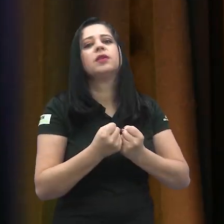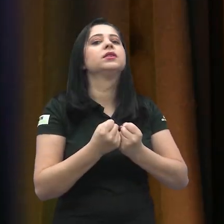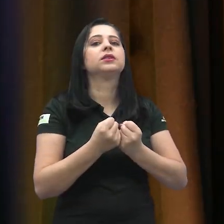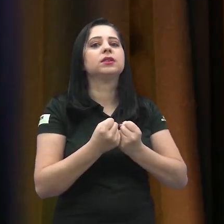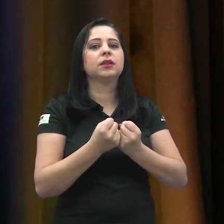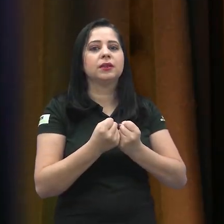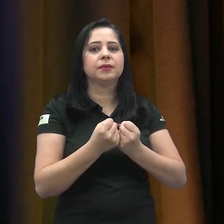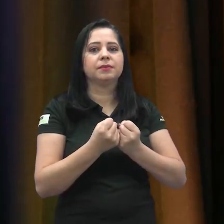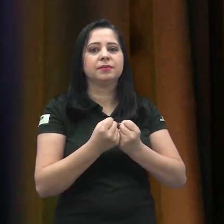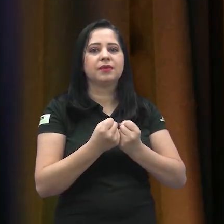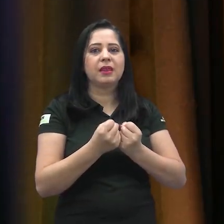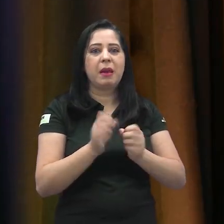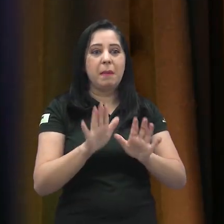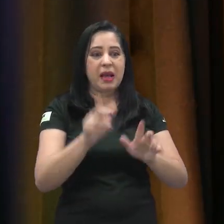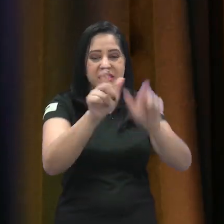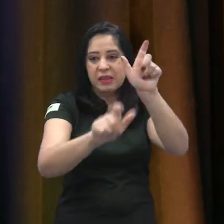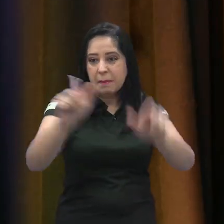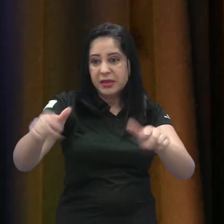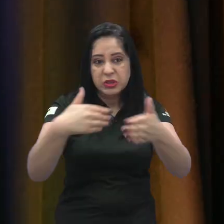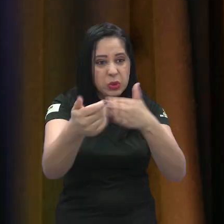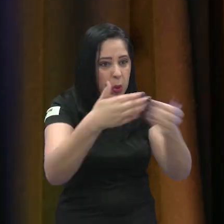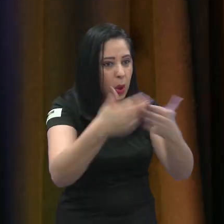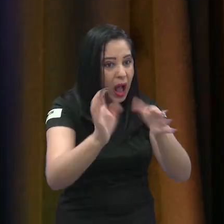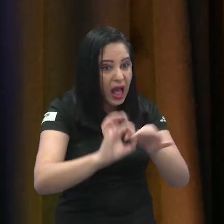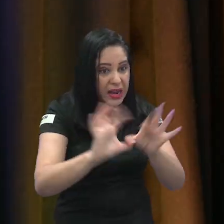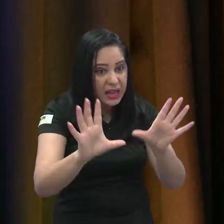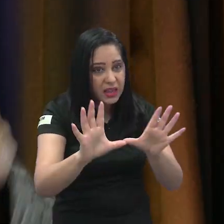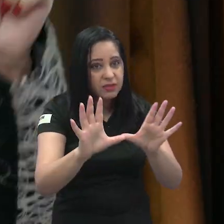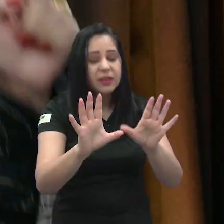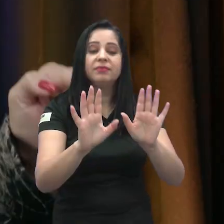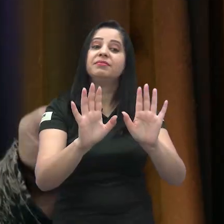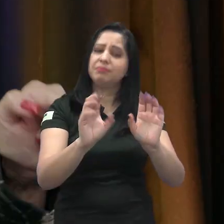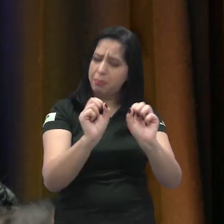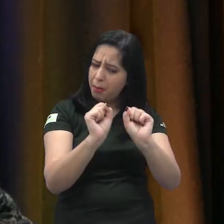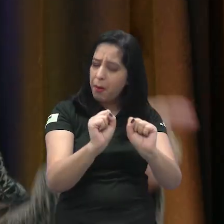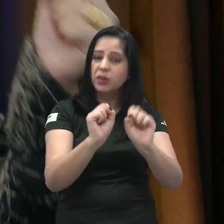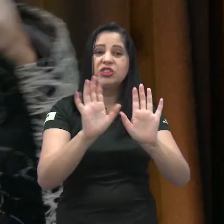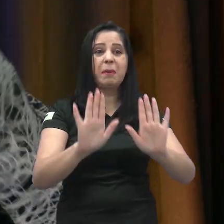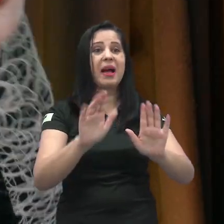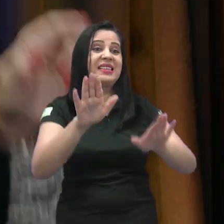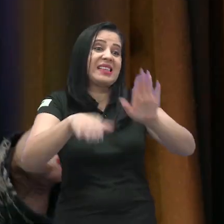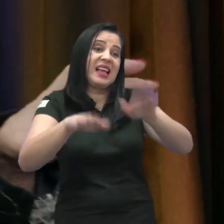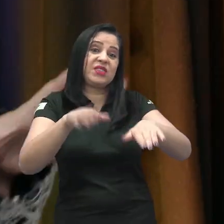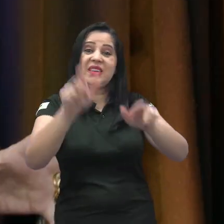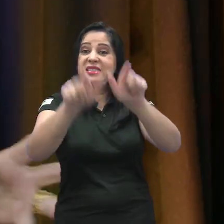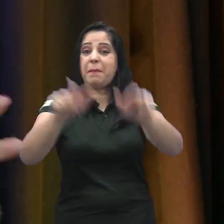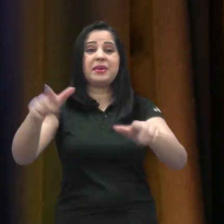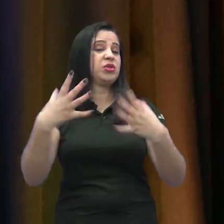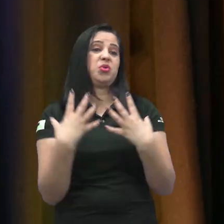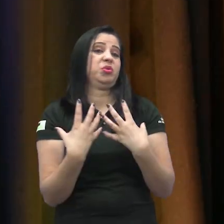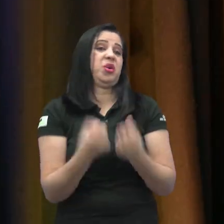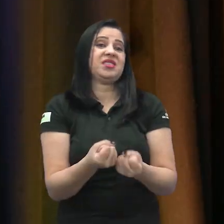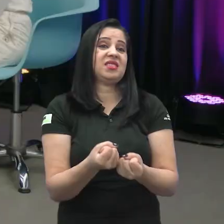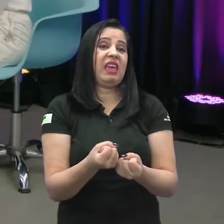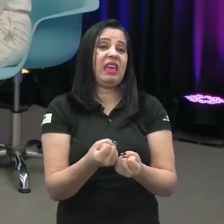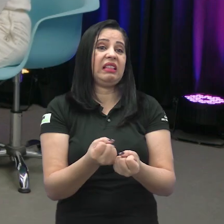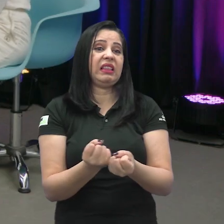um querer. Não, eu digo que não é para qualquer um. É para qualquer um, mas o qualquer um muitas vezes ele não